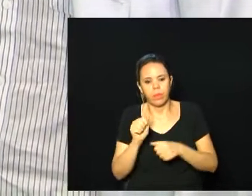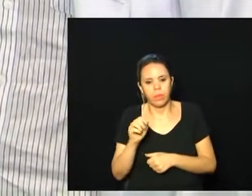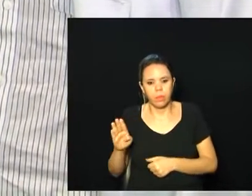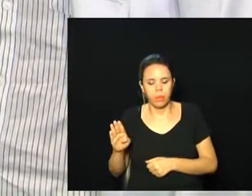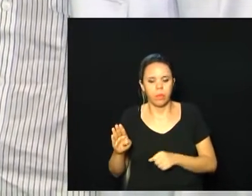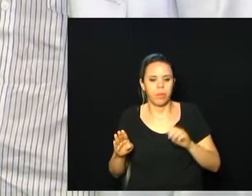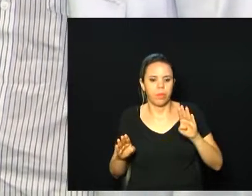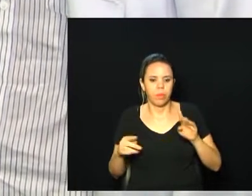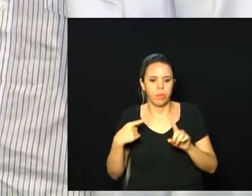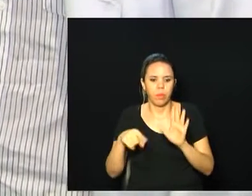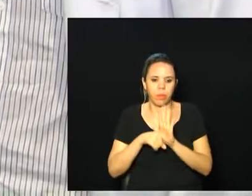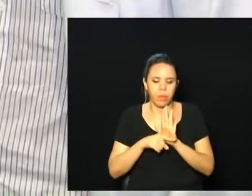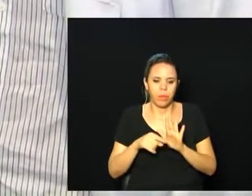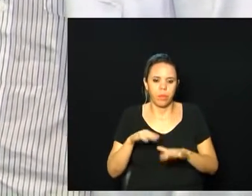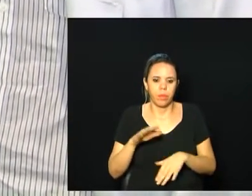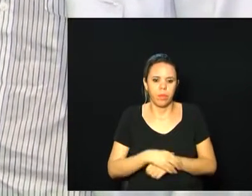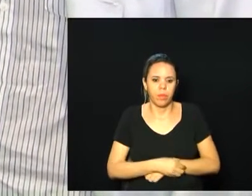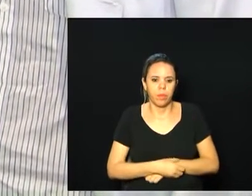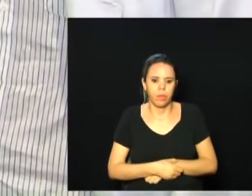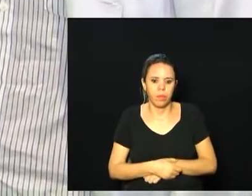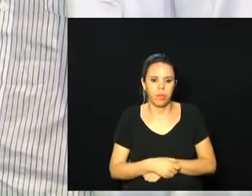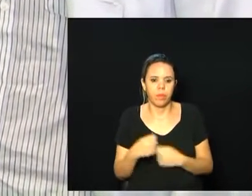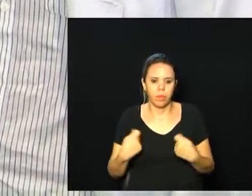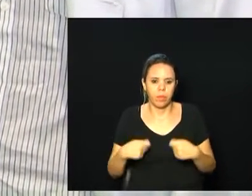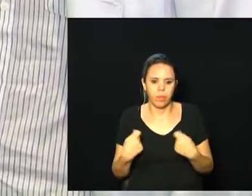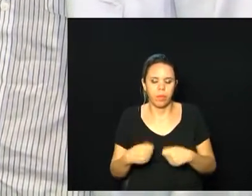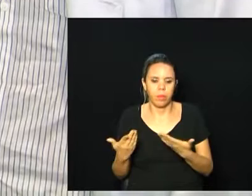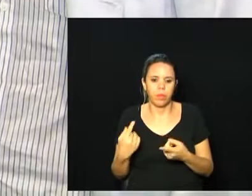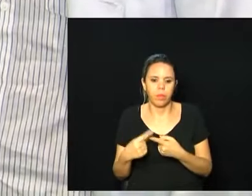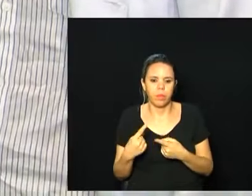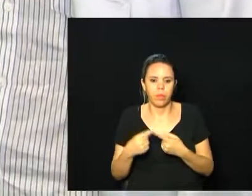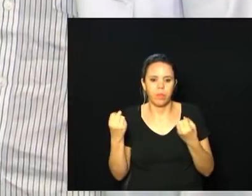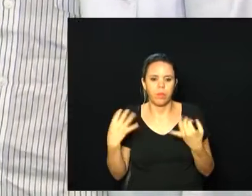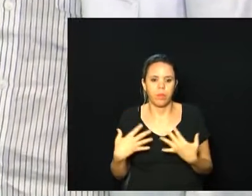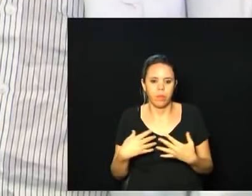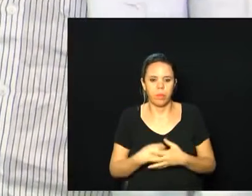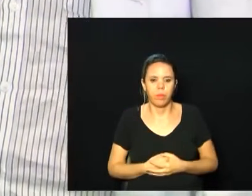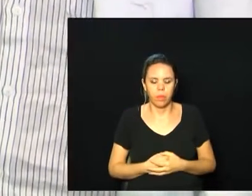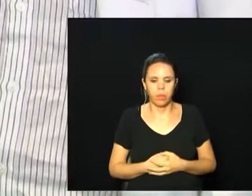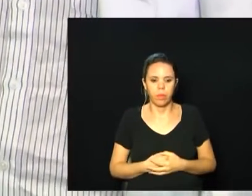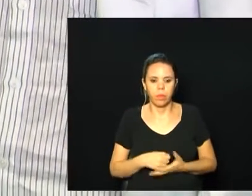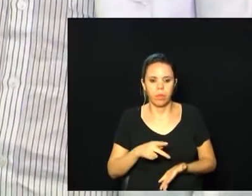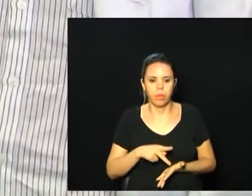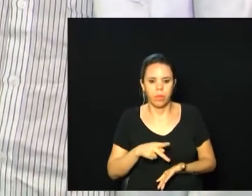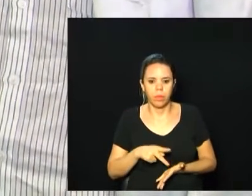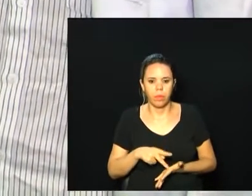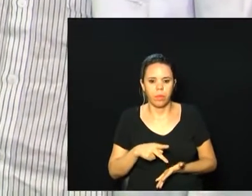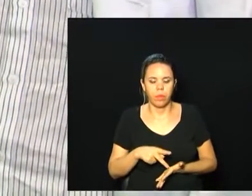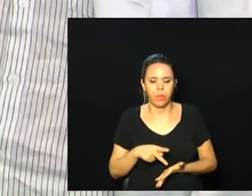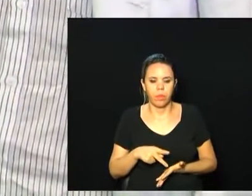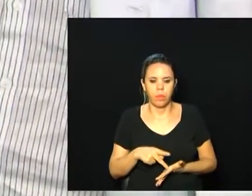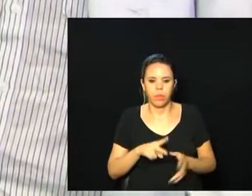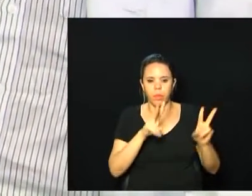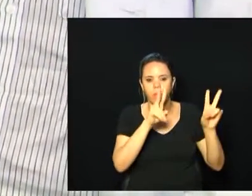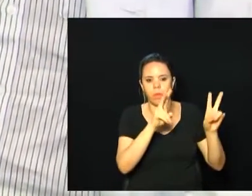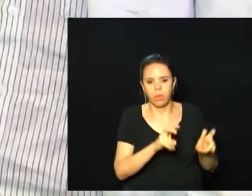B negativo são os que mais há necessidade aqui. Por quê? Tem alguma explicação para isso ou não? Na verdade, alguns